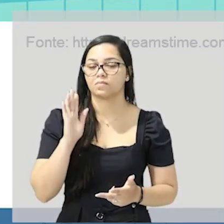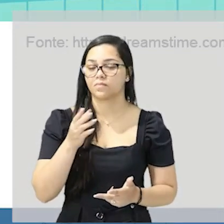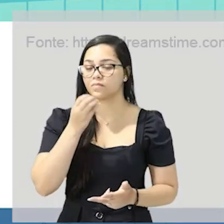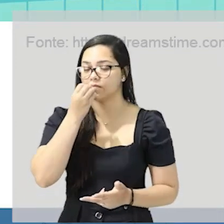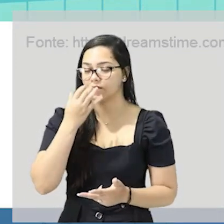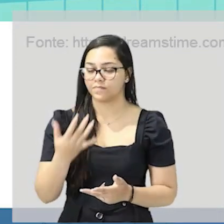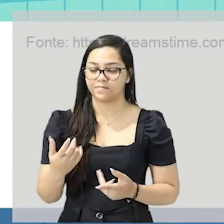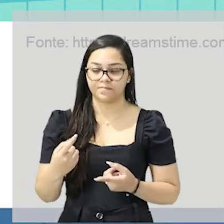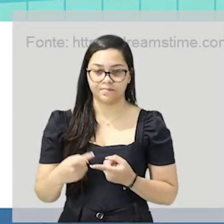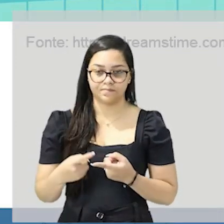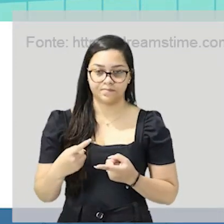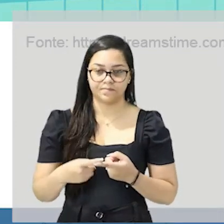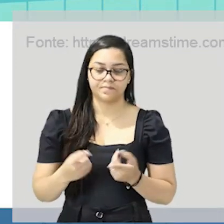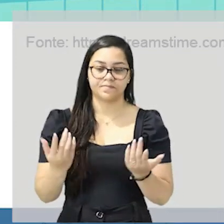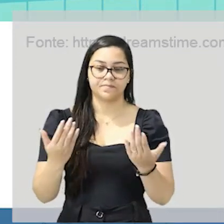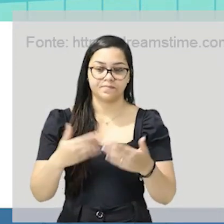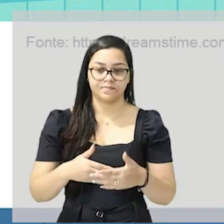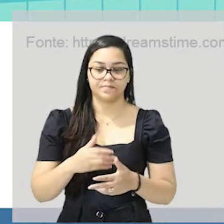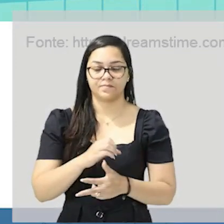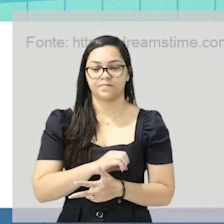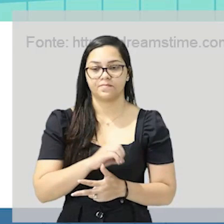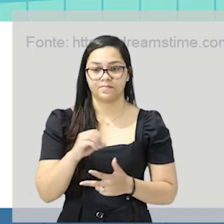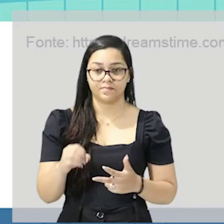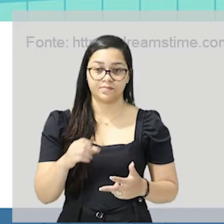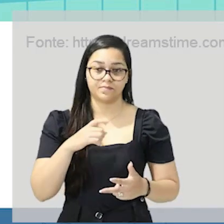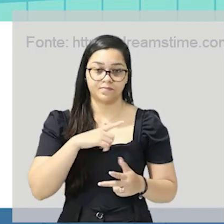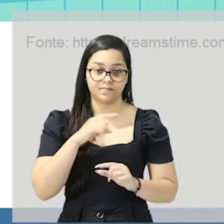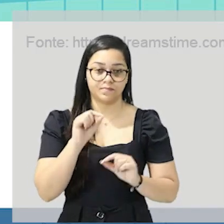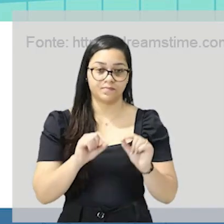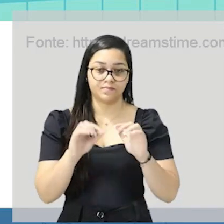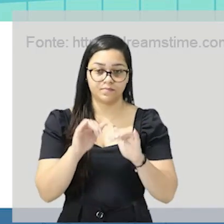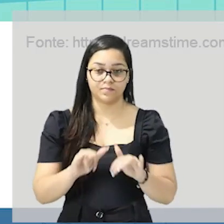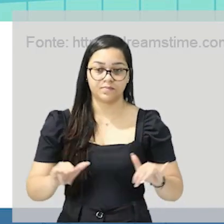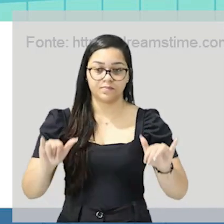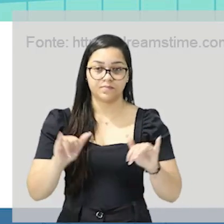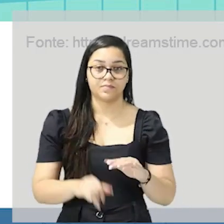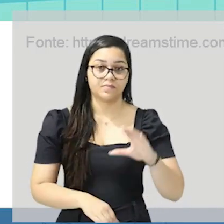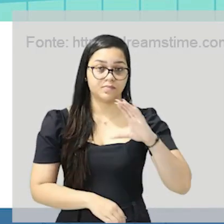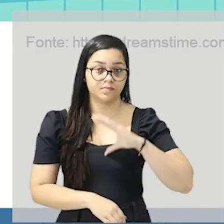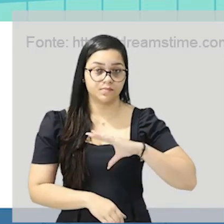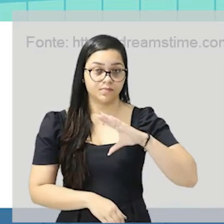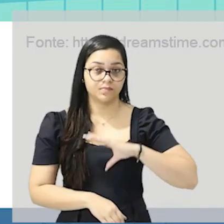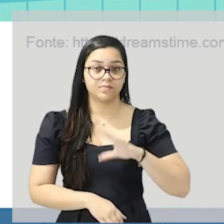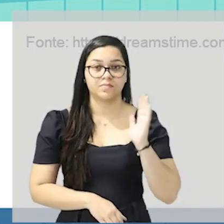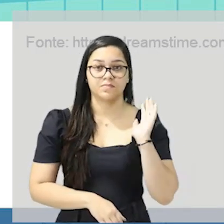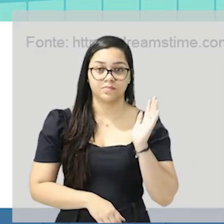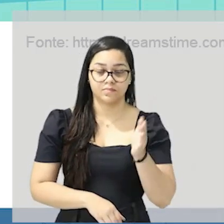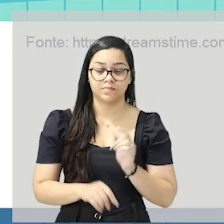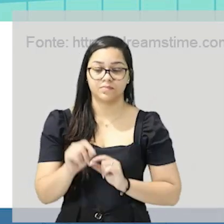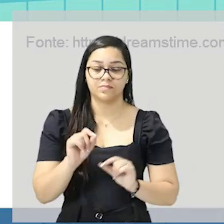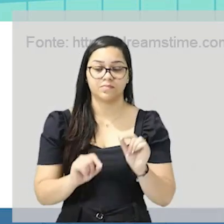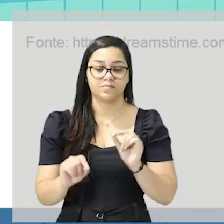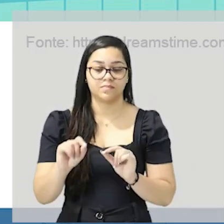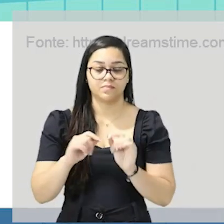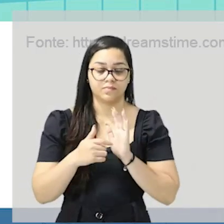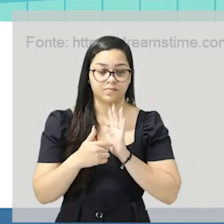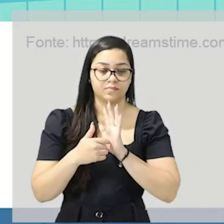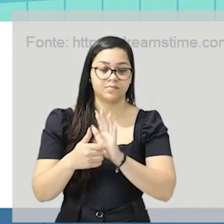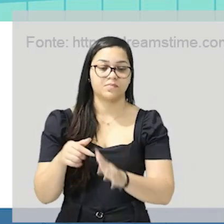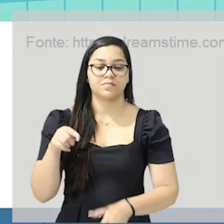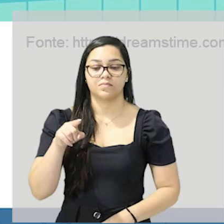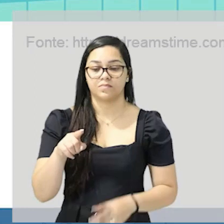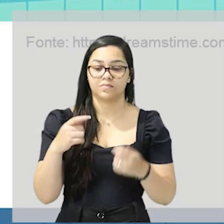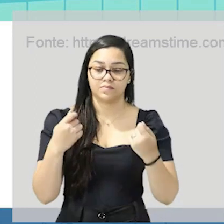Por quê? Porque a prova do Enem, ela traz os enunciados em língua portuguesa. Então, isso já vai te indicar o que você